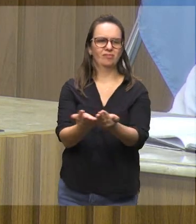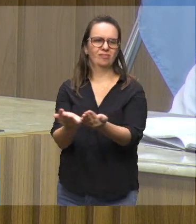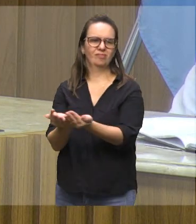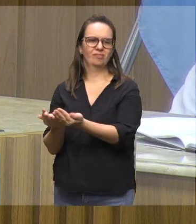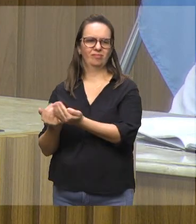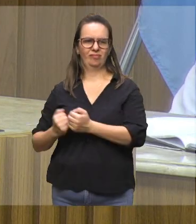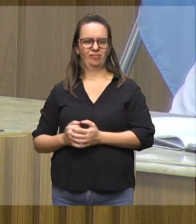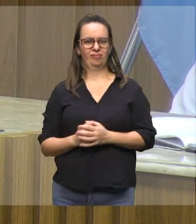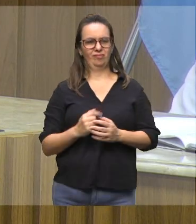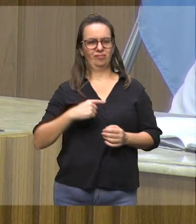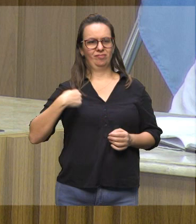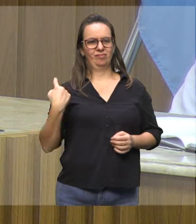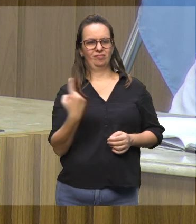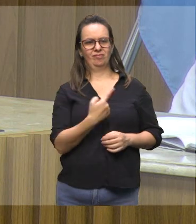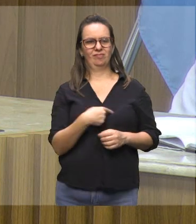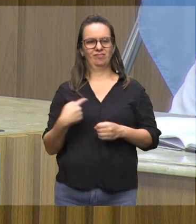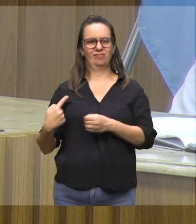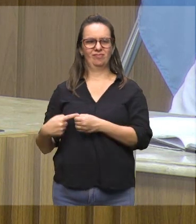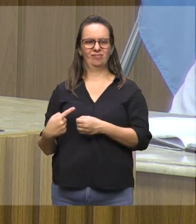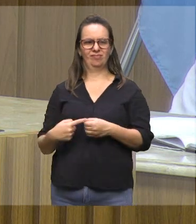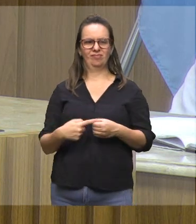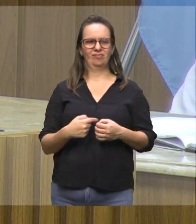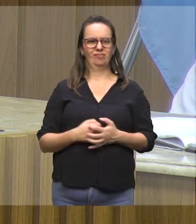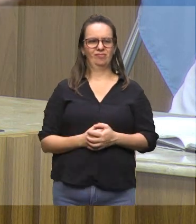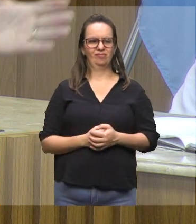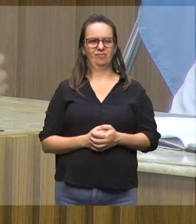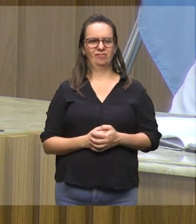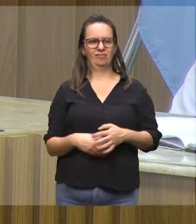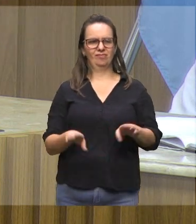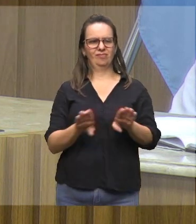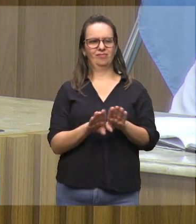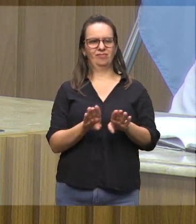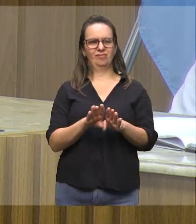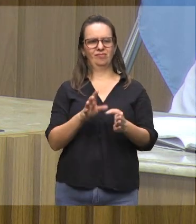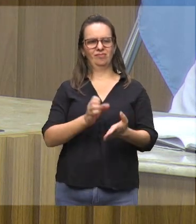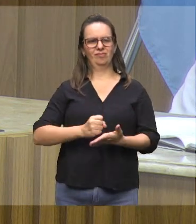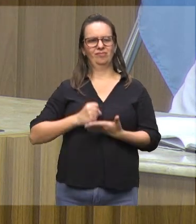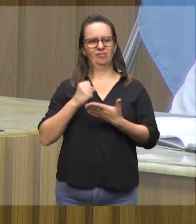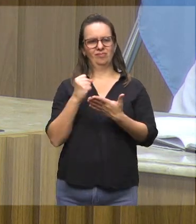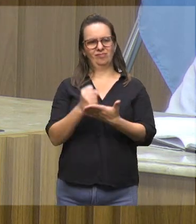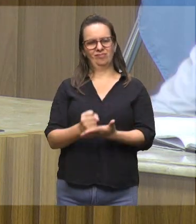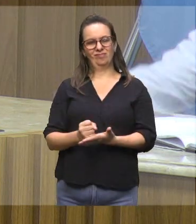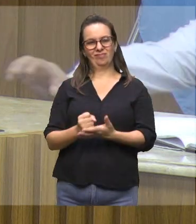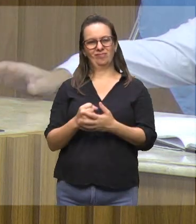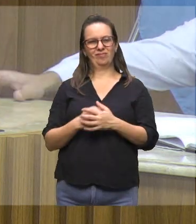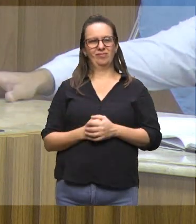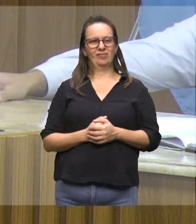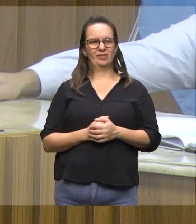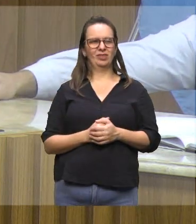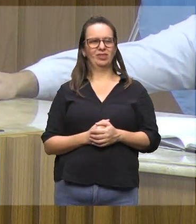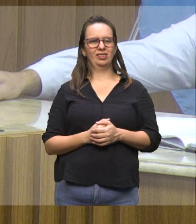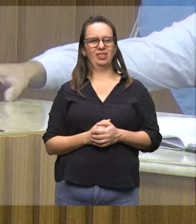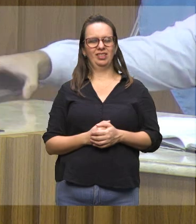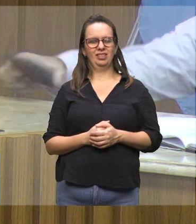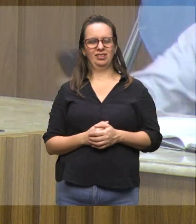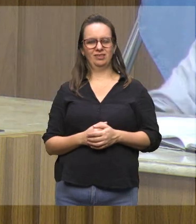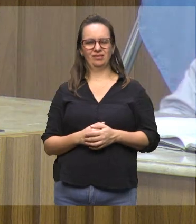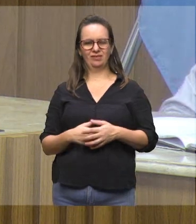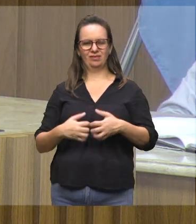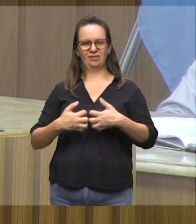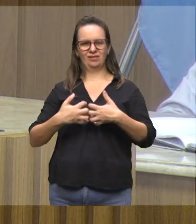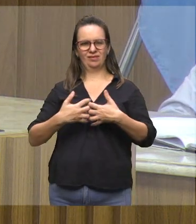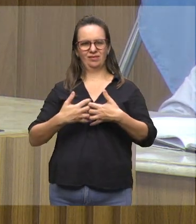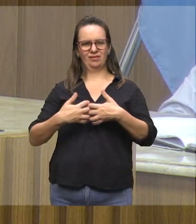de nossa cidade, também colaborando também com o Rotary Day, que é um evento social também, no qual tocou